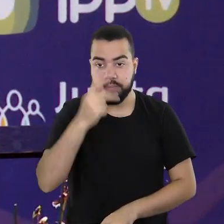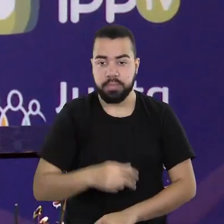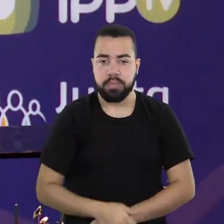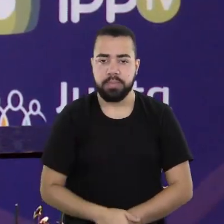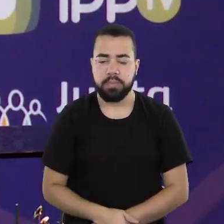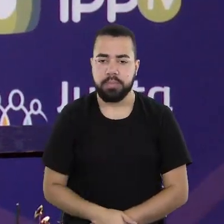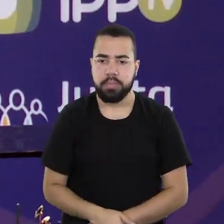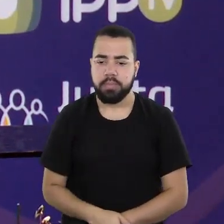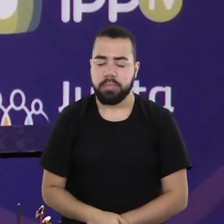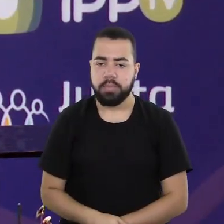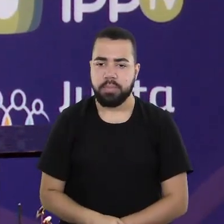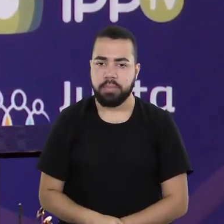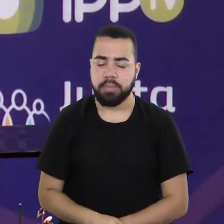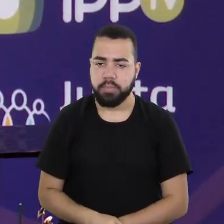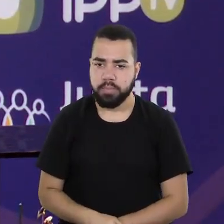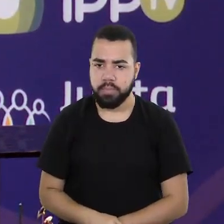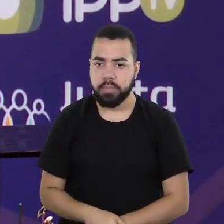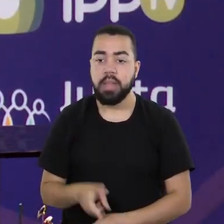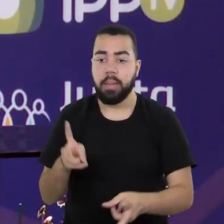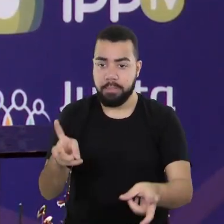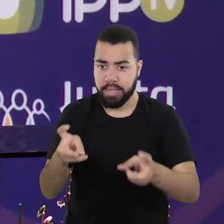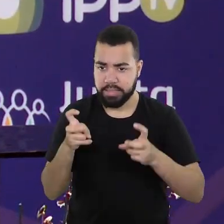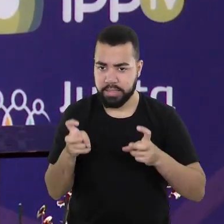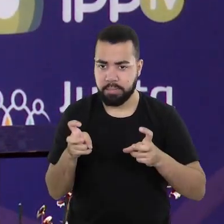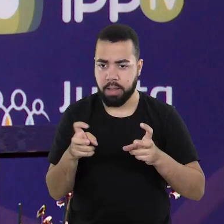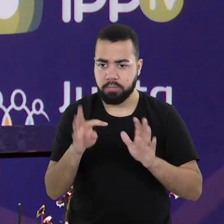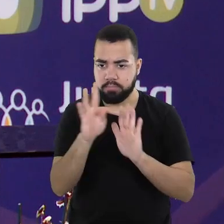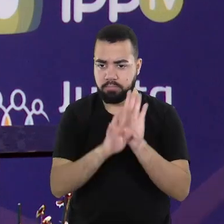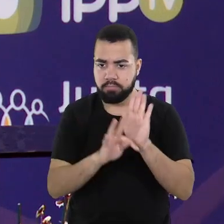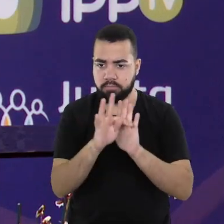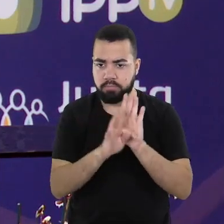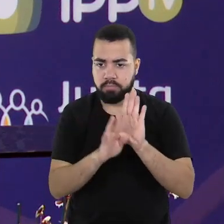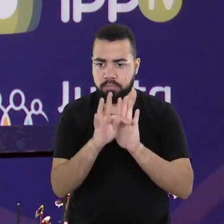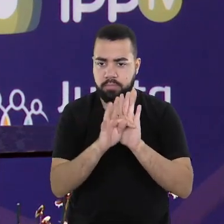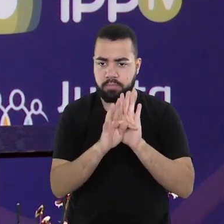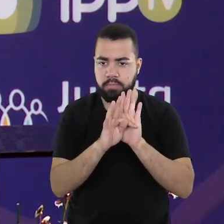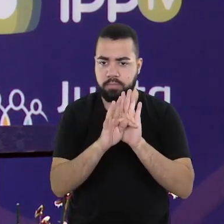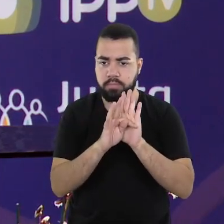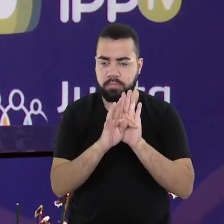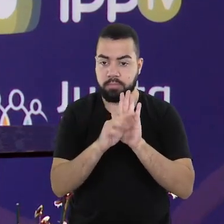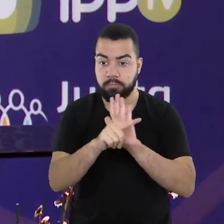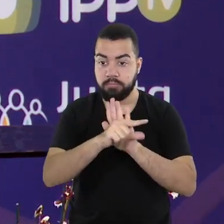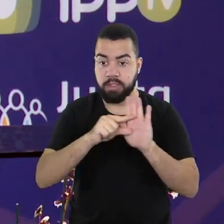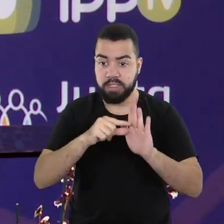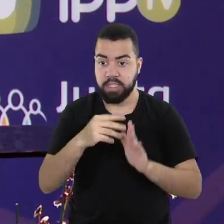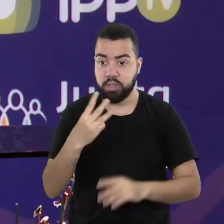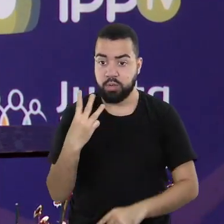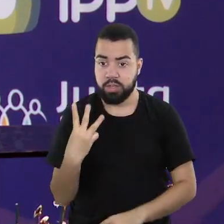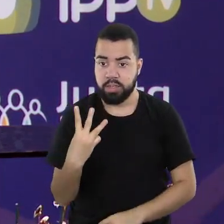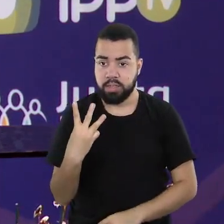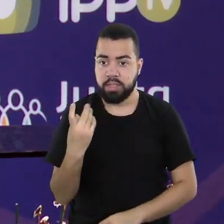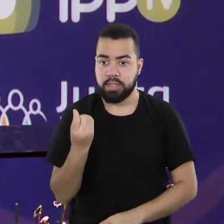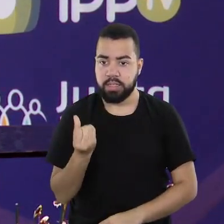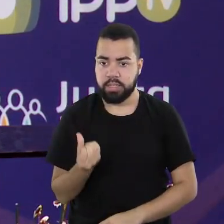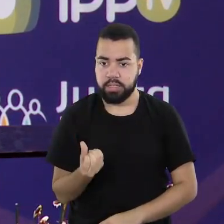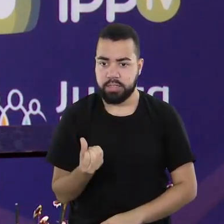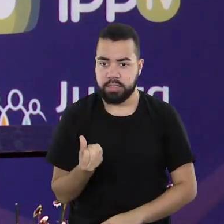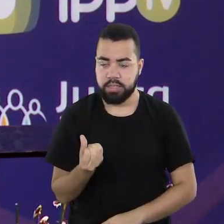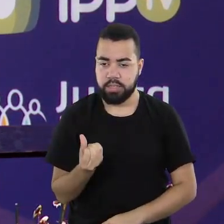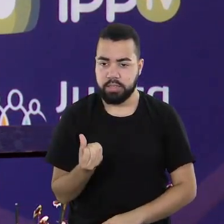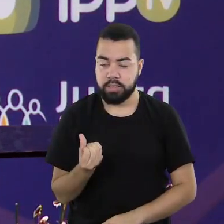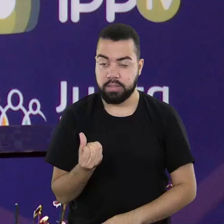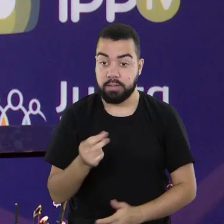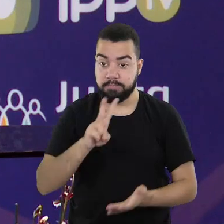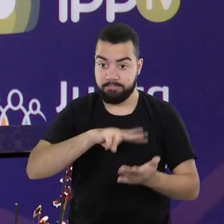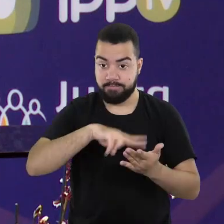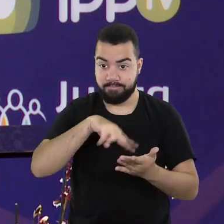Veja no texto, por favor. Dá uma olhadinha no texto. No versículo 36. Lê